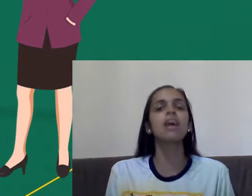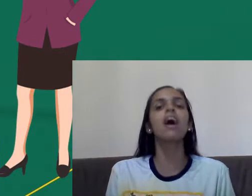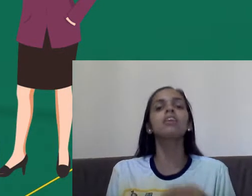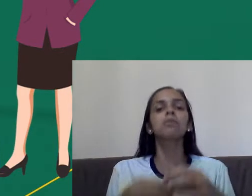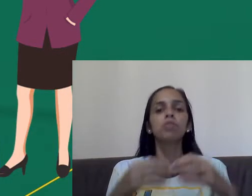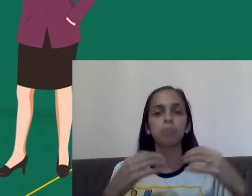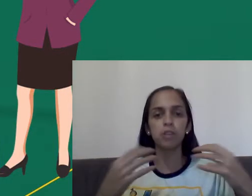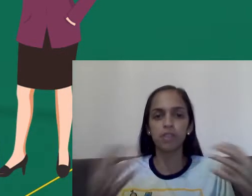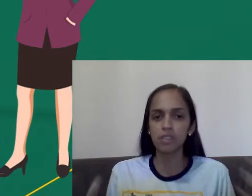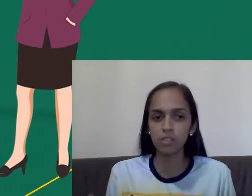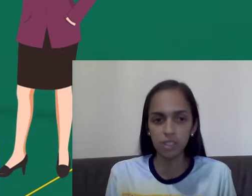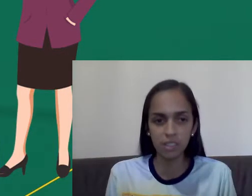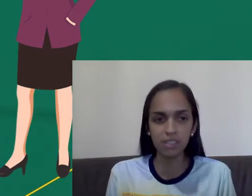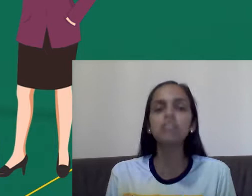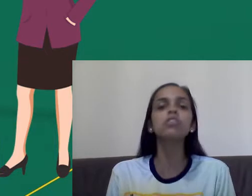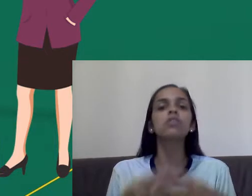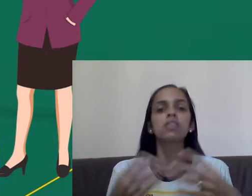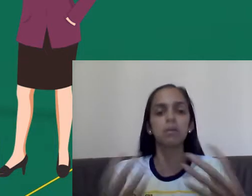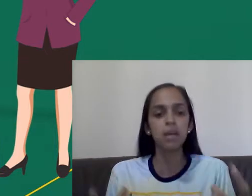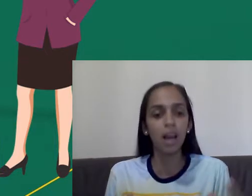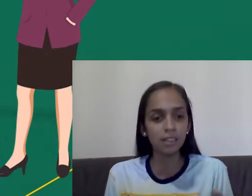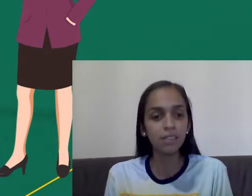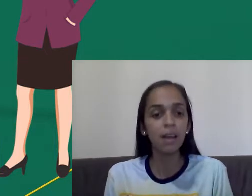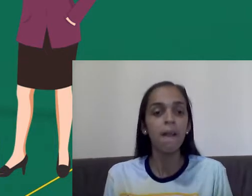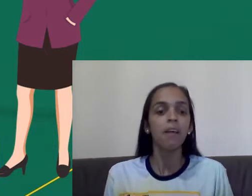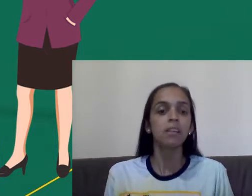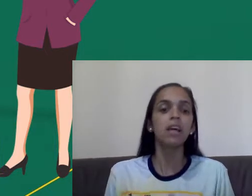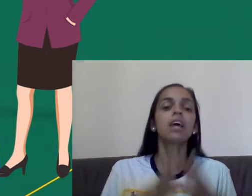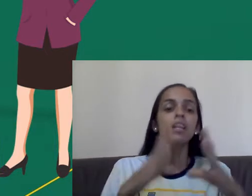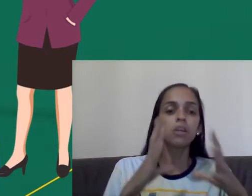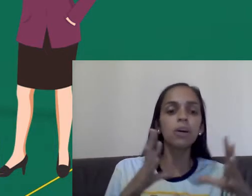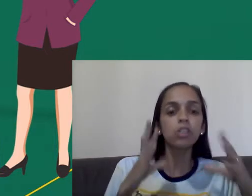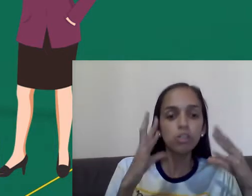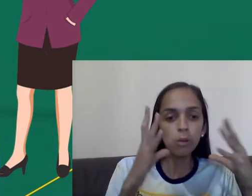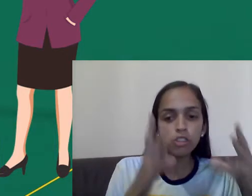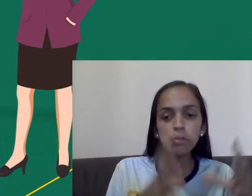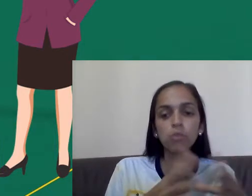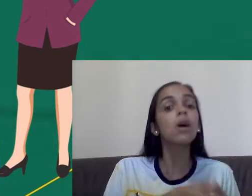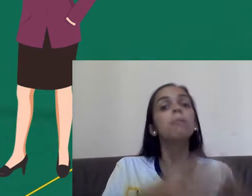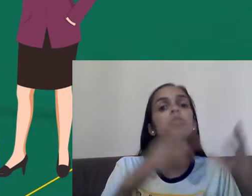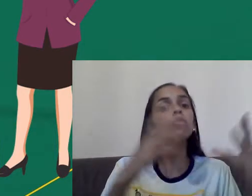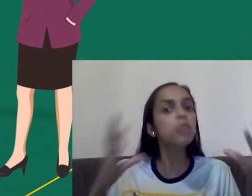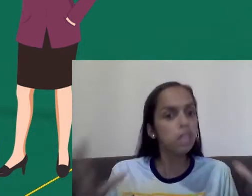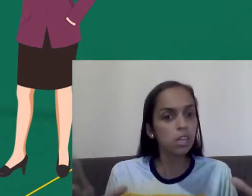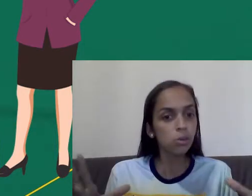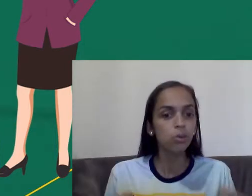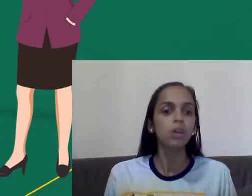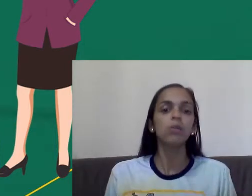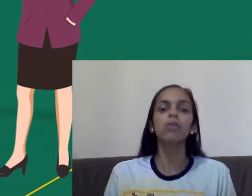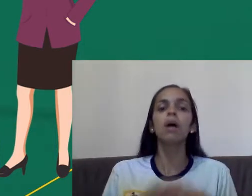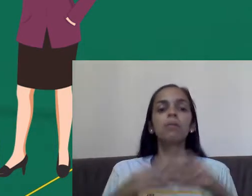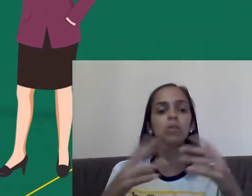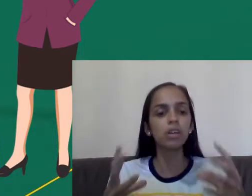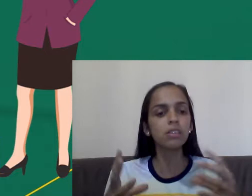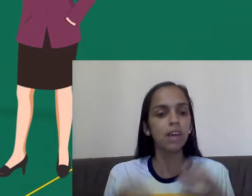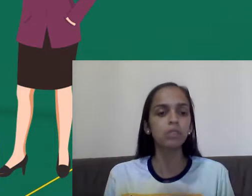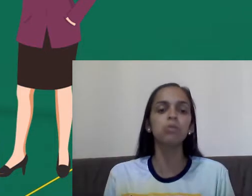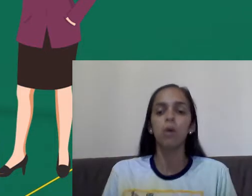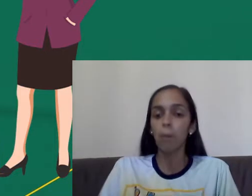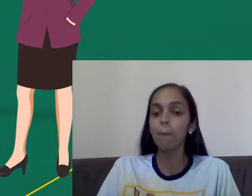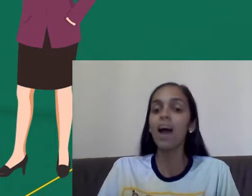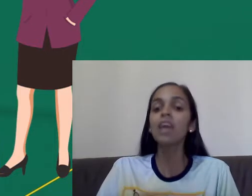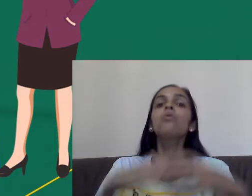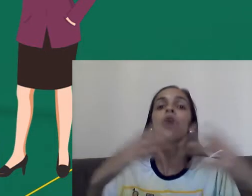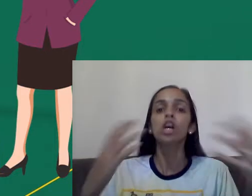podem brincar, as pessoas podem fazer seus exercícios, suas caminhadas. Né? Então, aqui nós mostramos um lugar muito bonito, um lugar muito